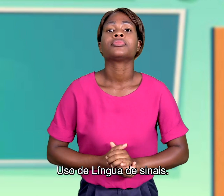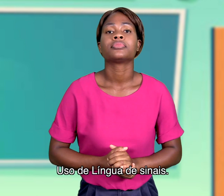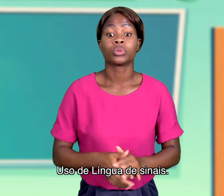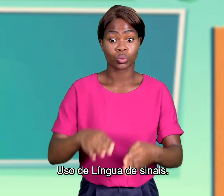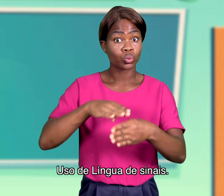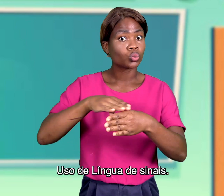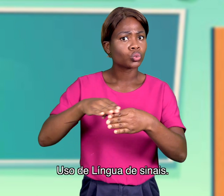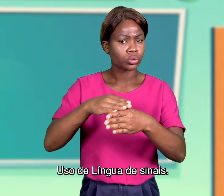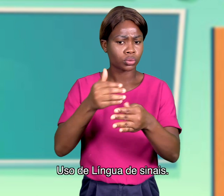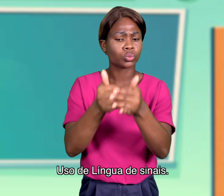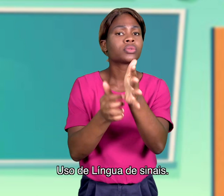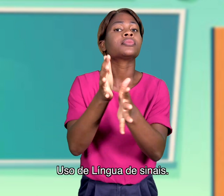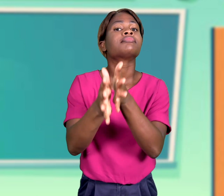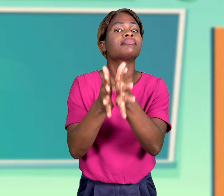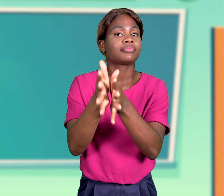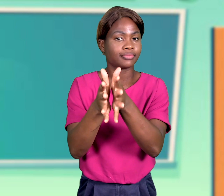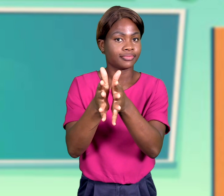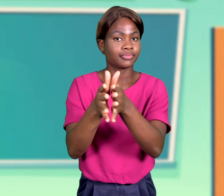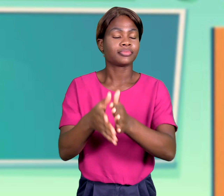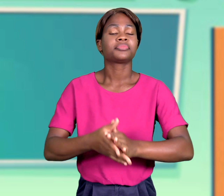Uso de Língua de Sinais.